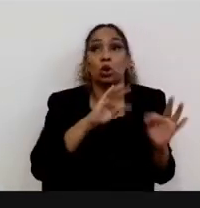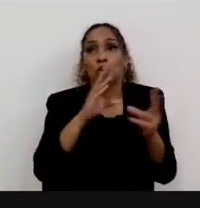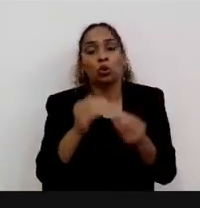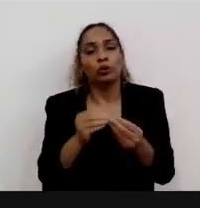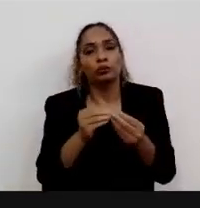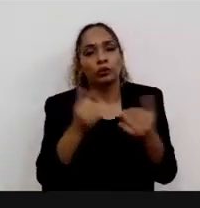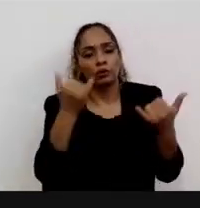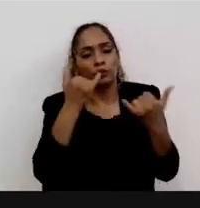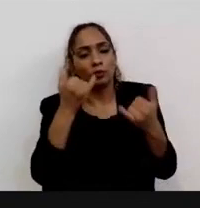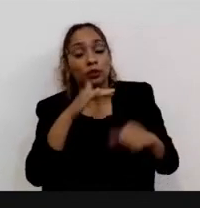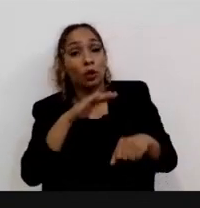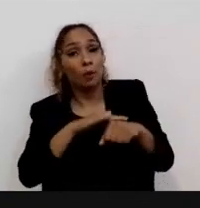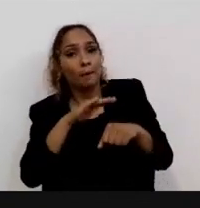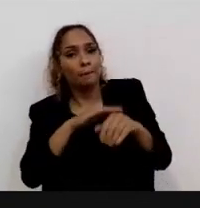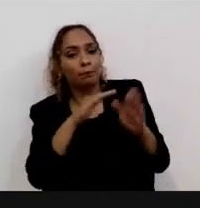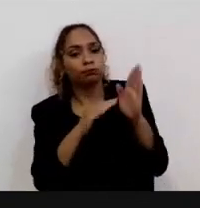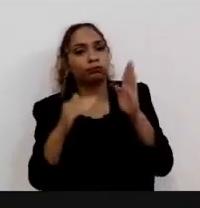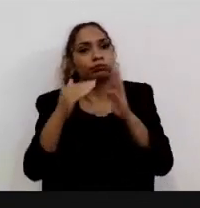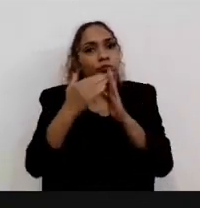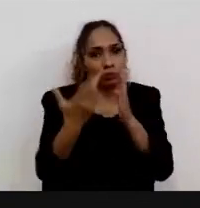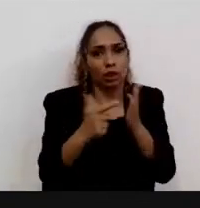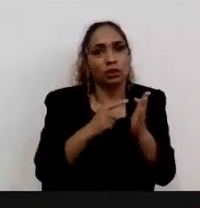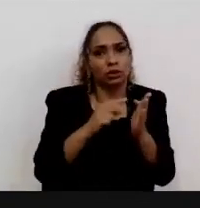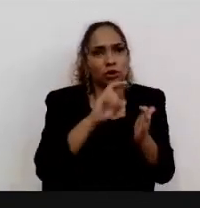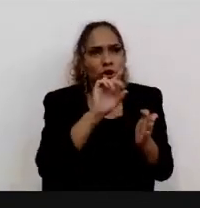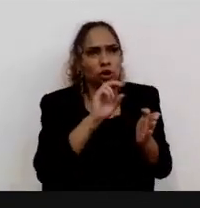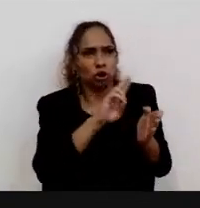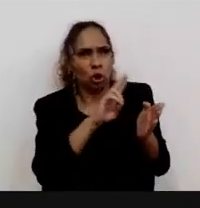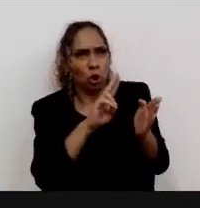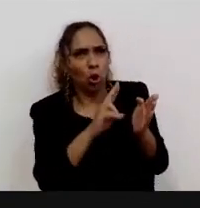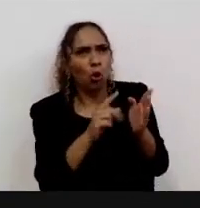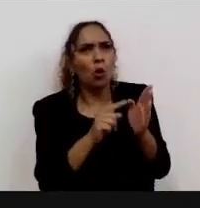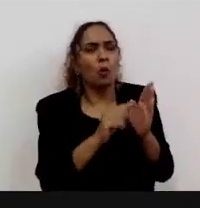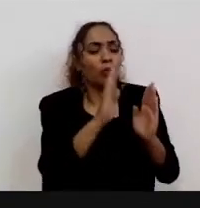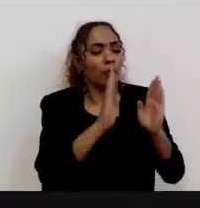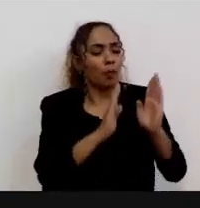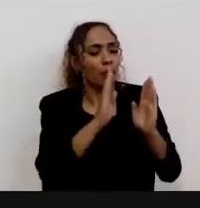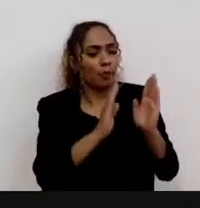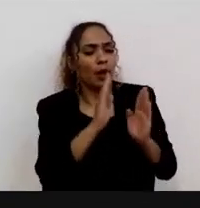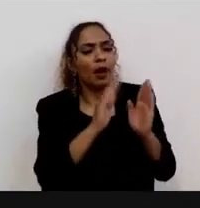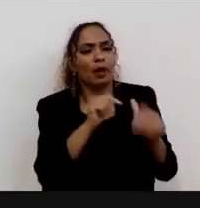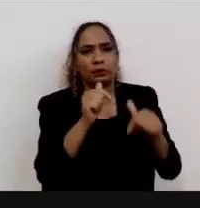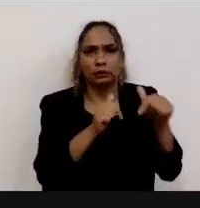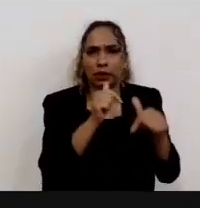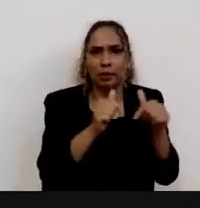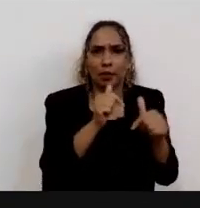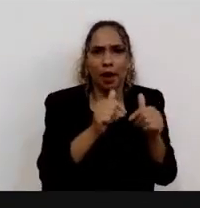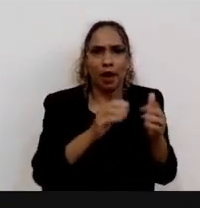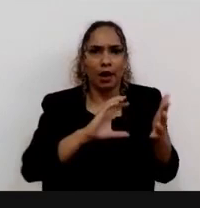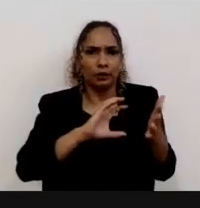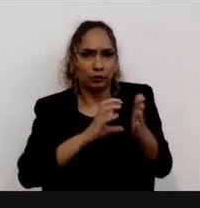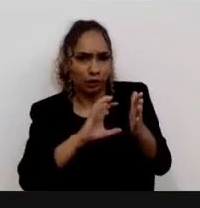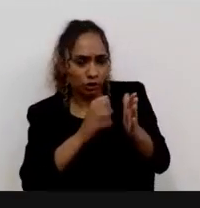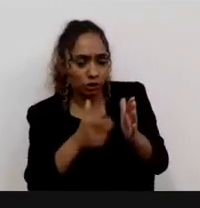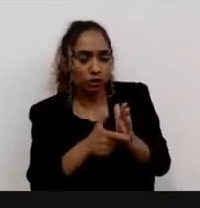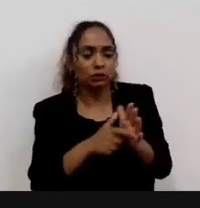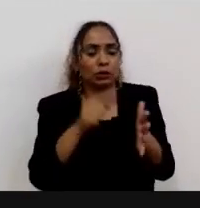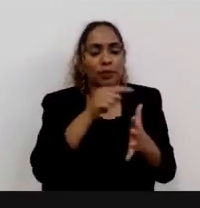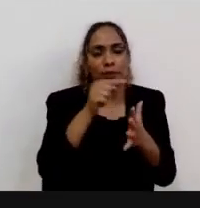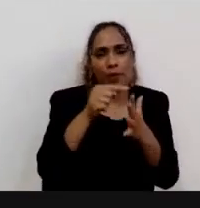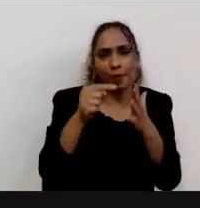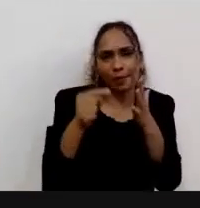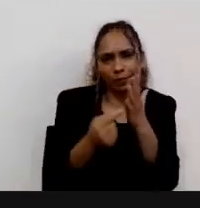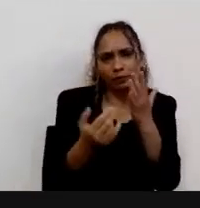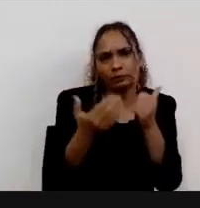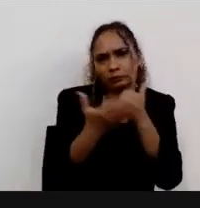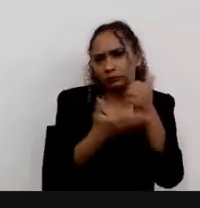dados extras, né, não é só o nome do parlamentar, tem a data do mandato, o partido, a UF, enfim, tem alguns outros